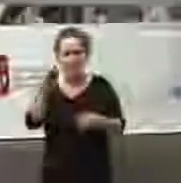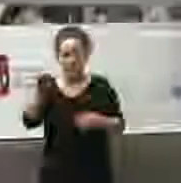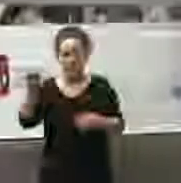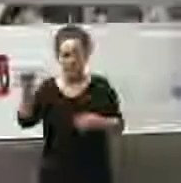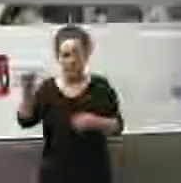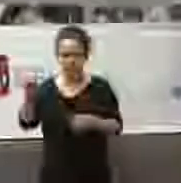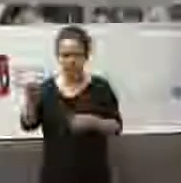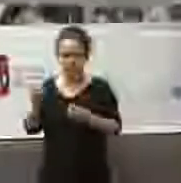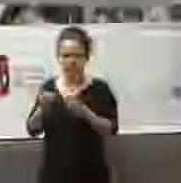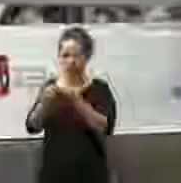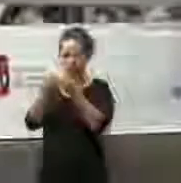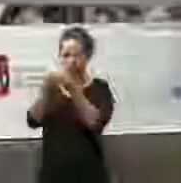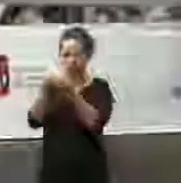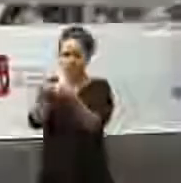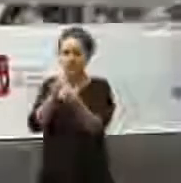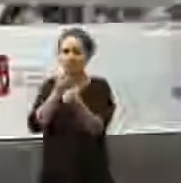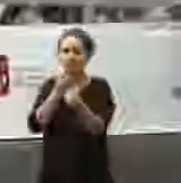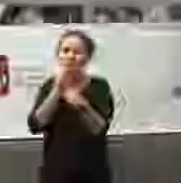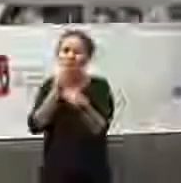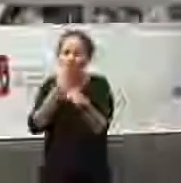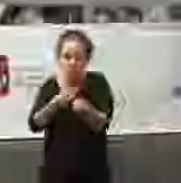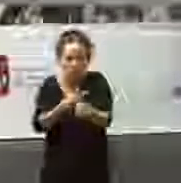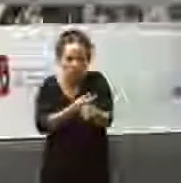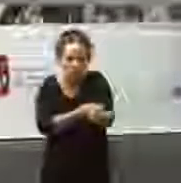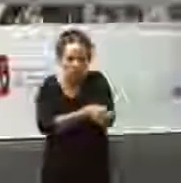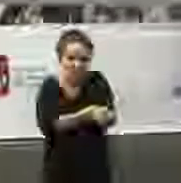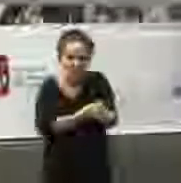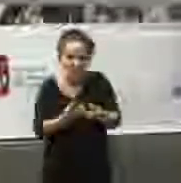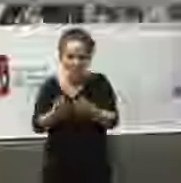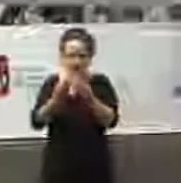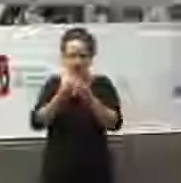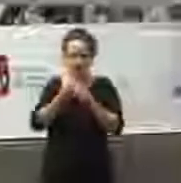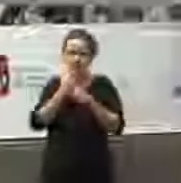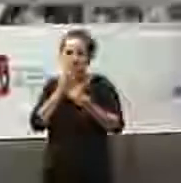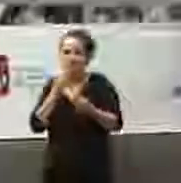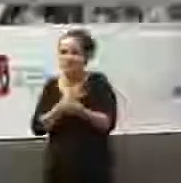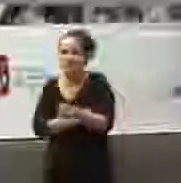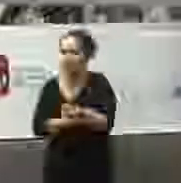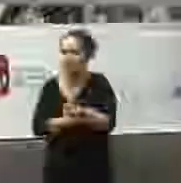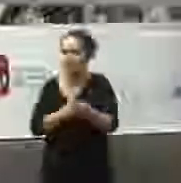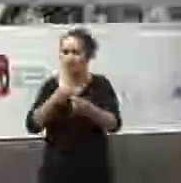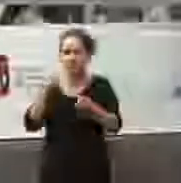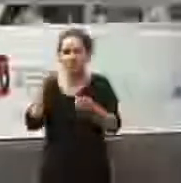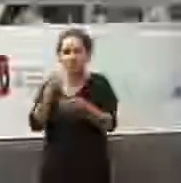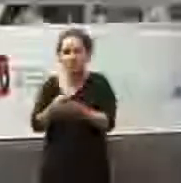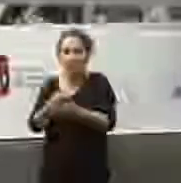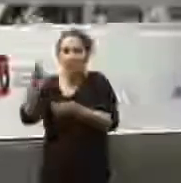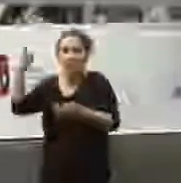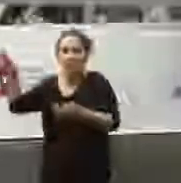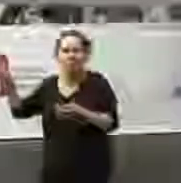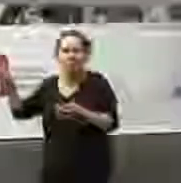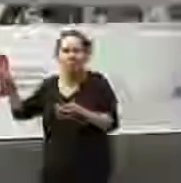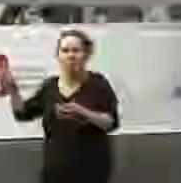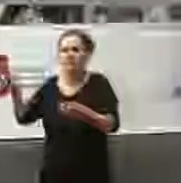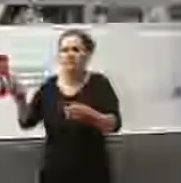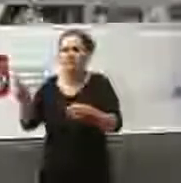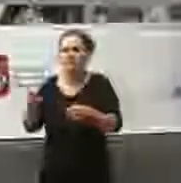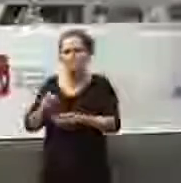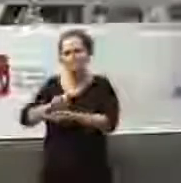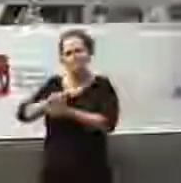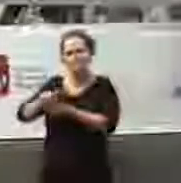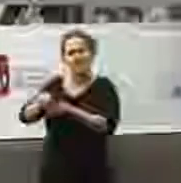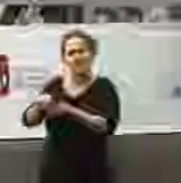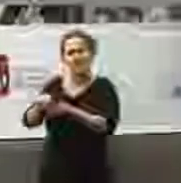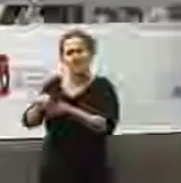doações de sangue nós o ministério também compra fator recombinante que é um fator que não depende do que não é modelo e vaso não